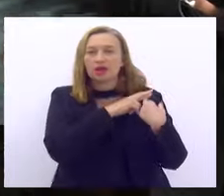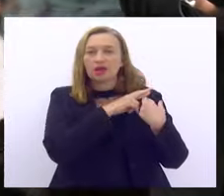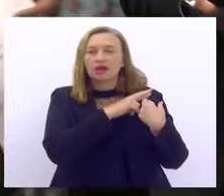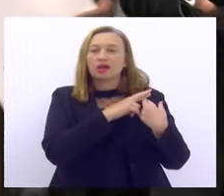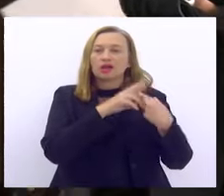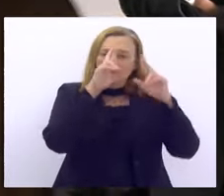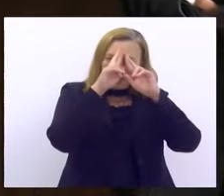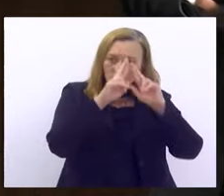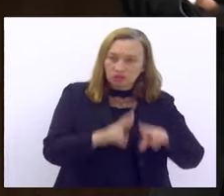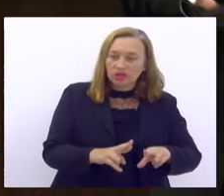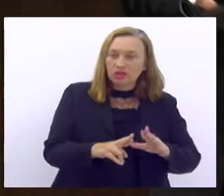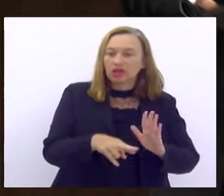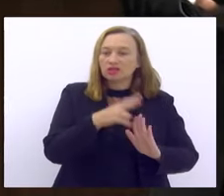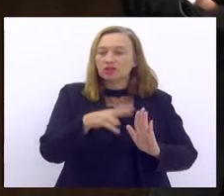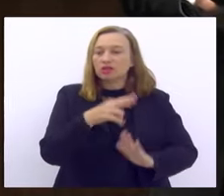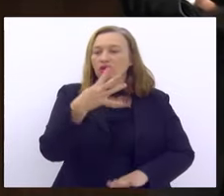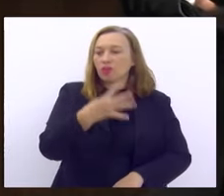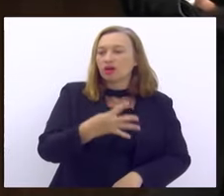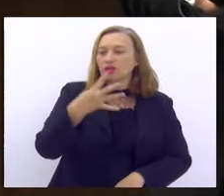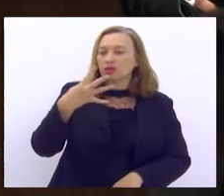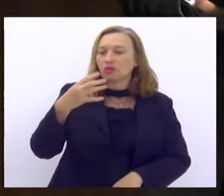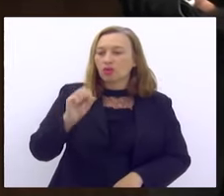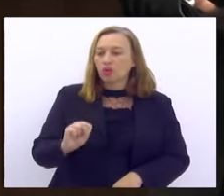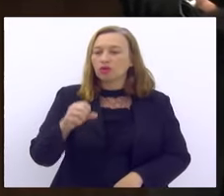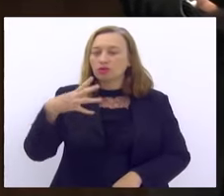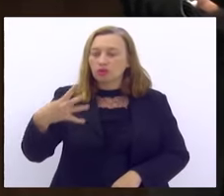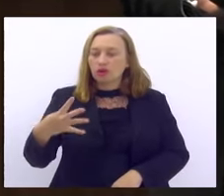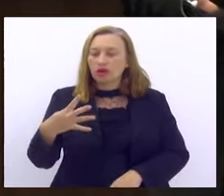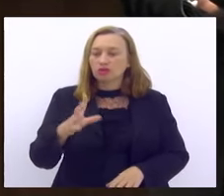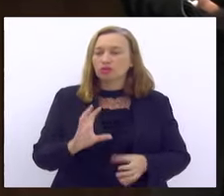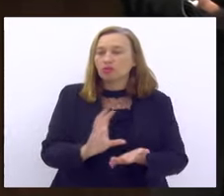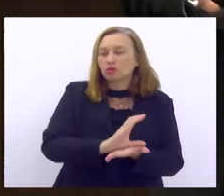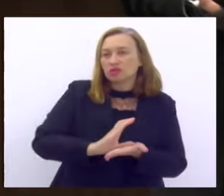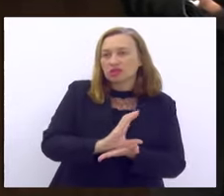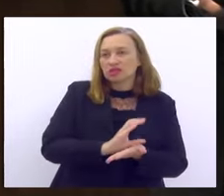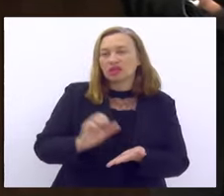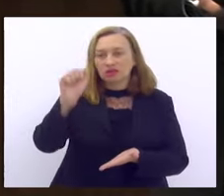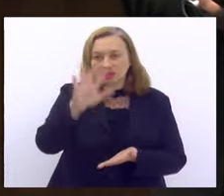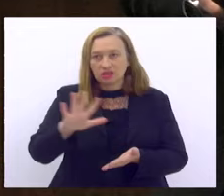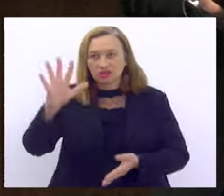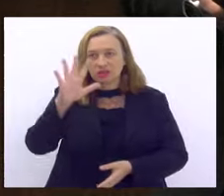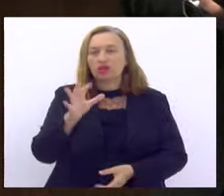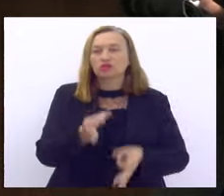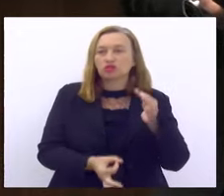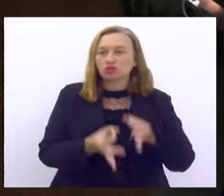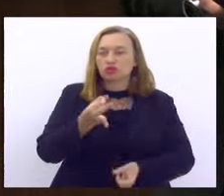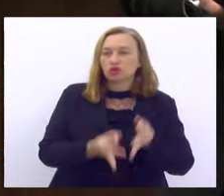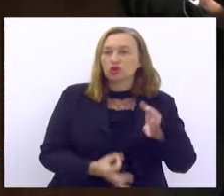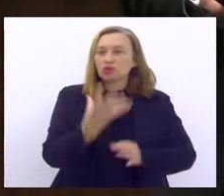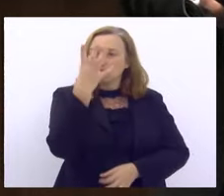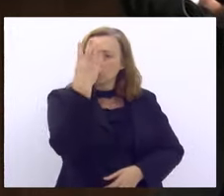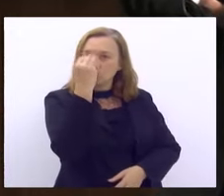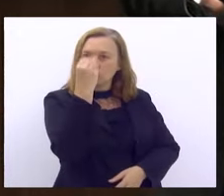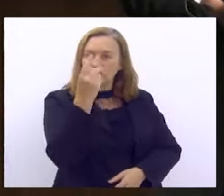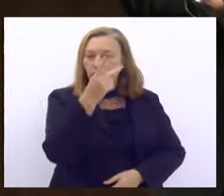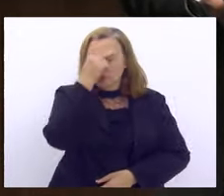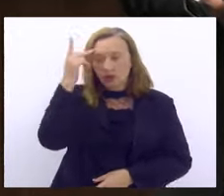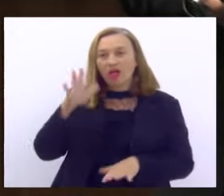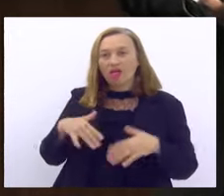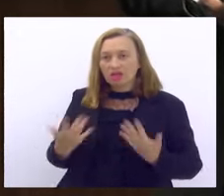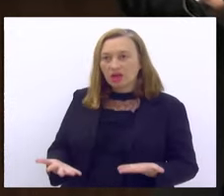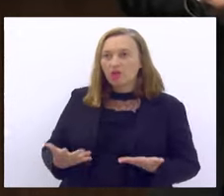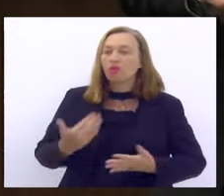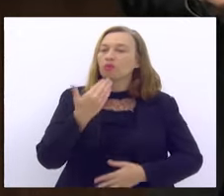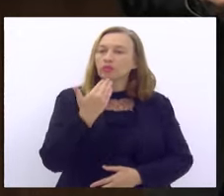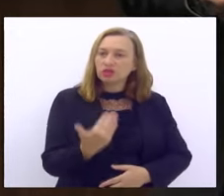resolução 484 do Conselho Nacional de Justiça, que fala sobre o reconhecimento de pessoas. Então, esse é